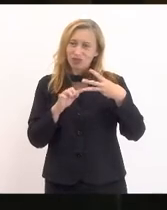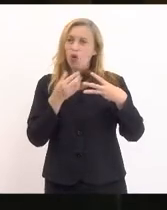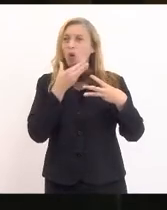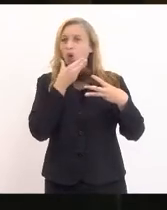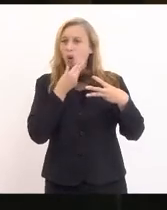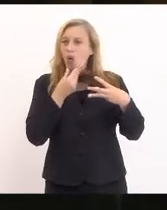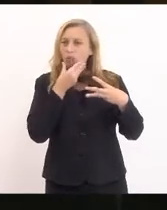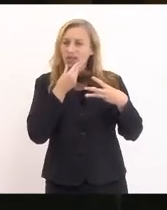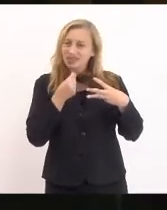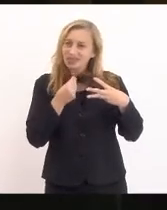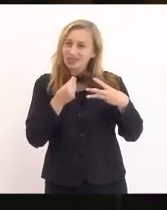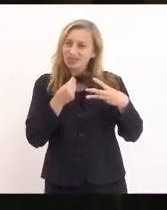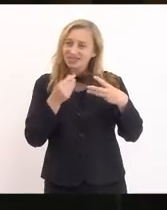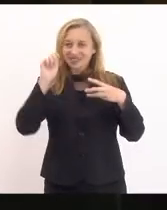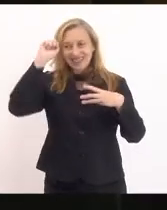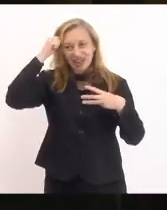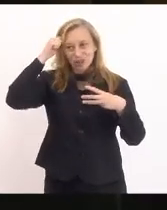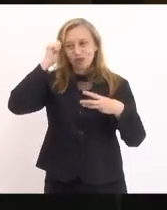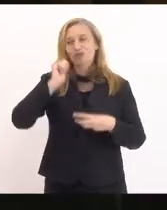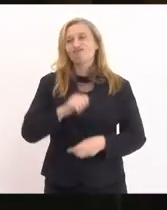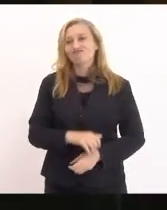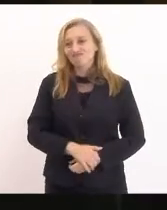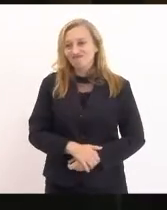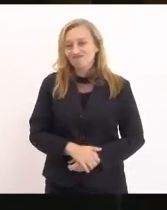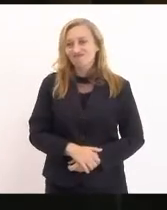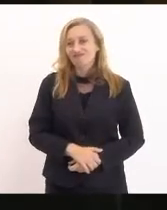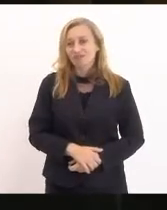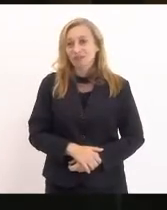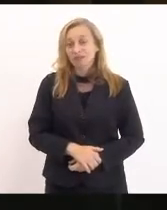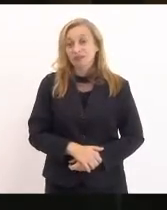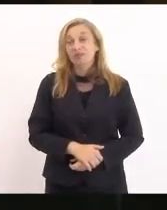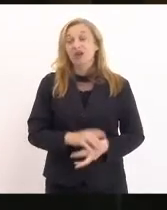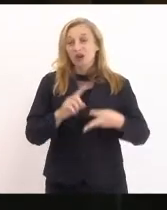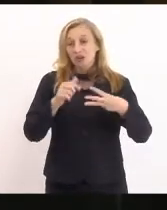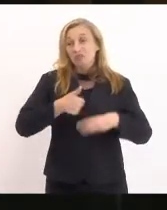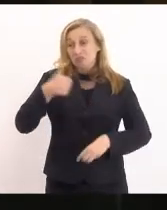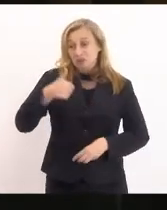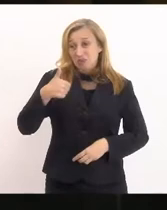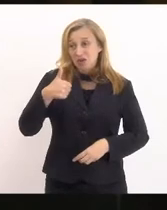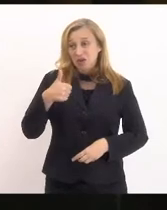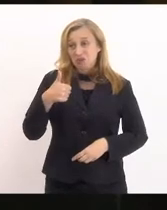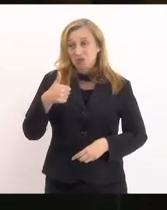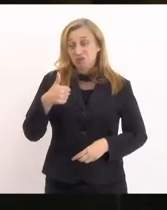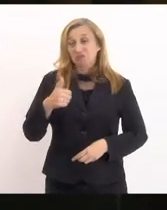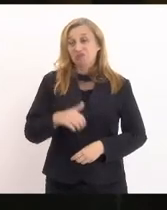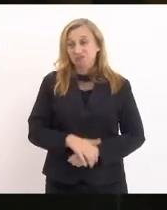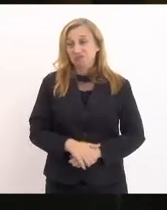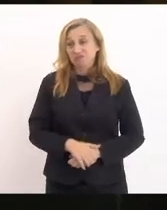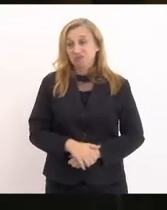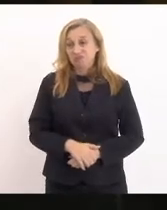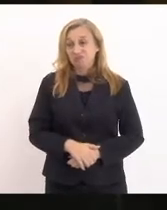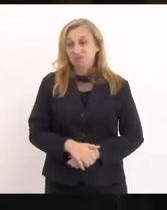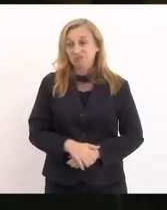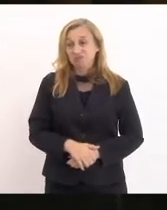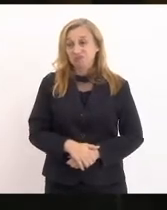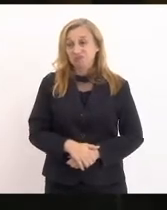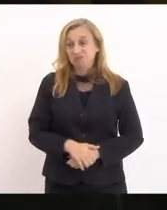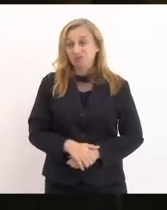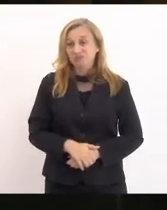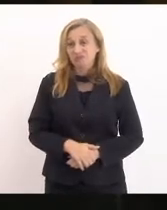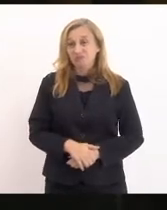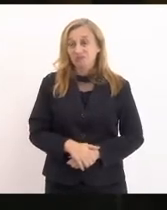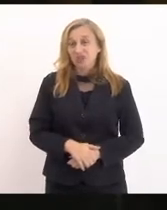homens negros. É o primeiro traço comum. E esse traço comum, infelizmente, entre